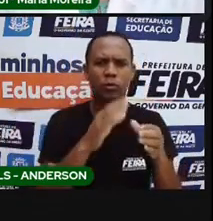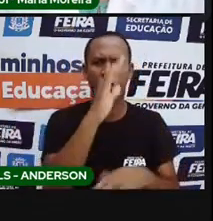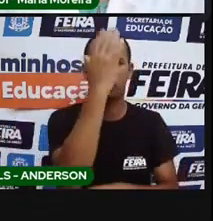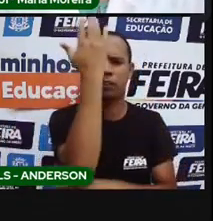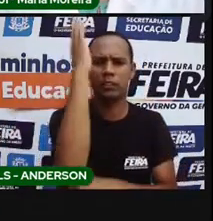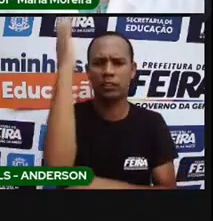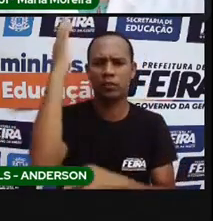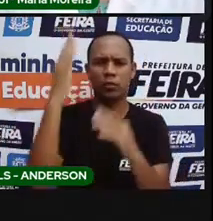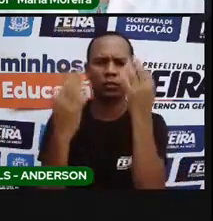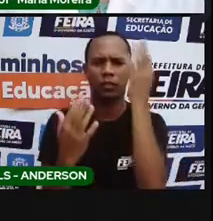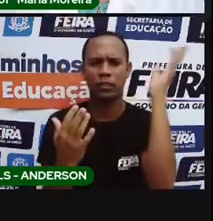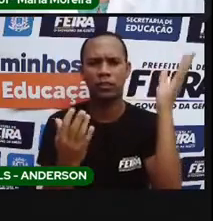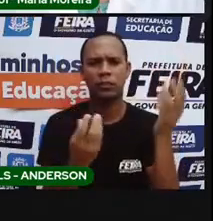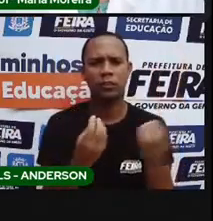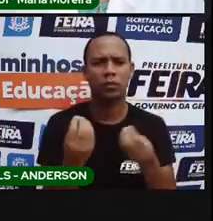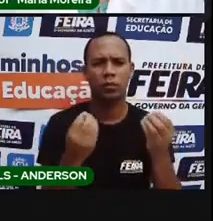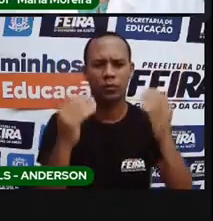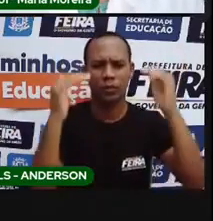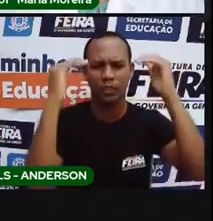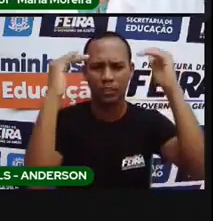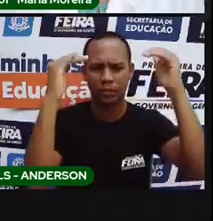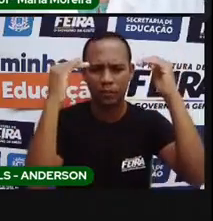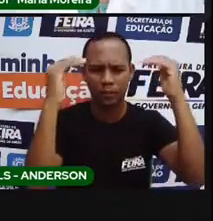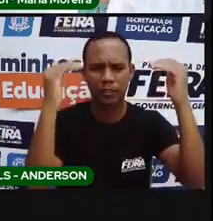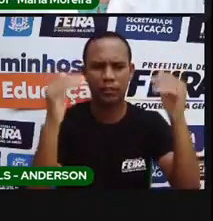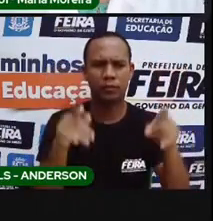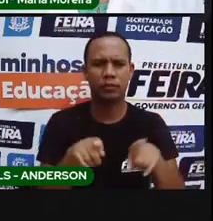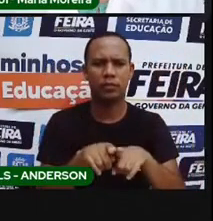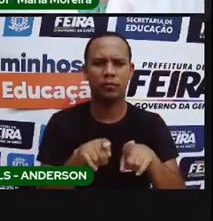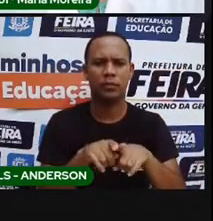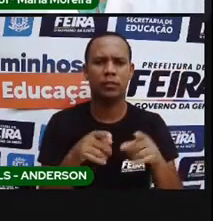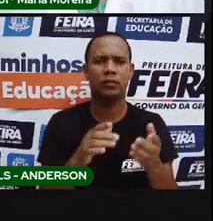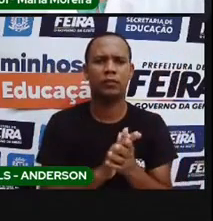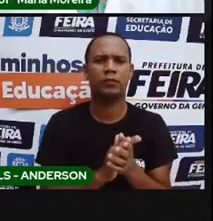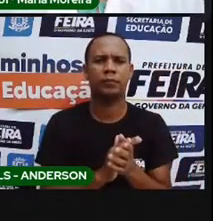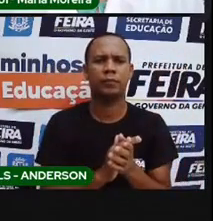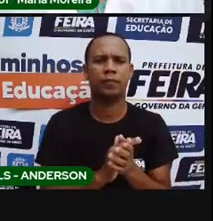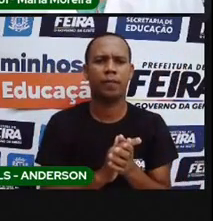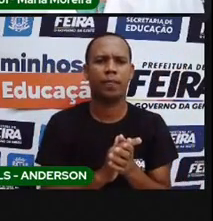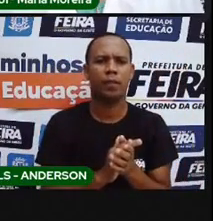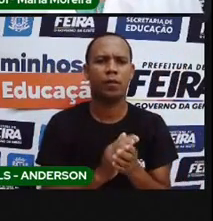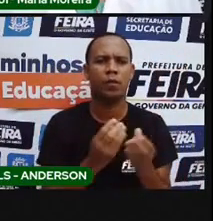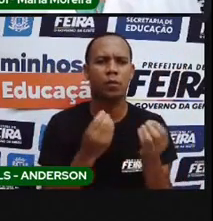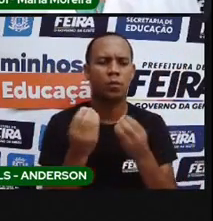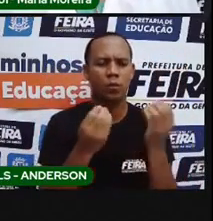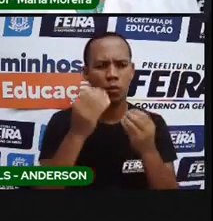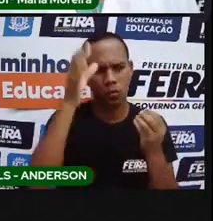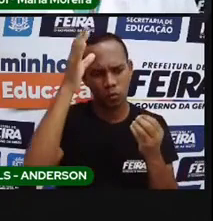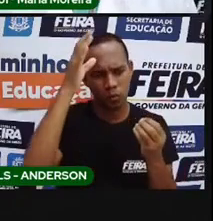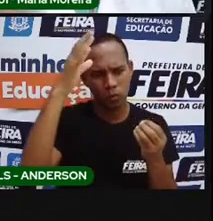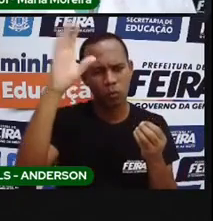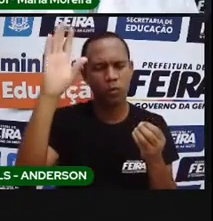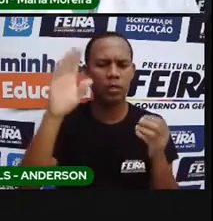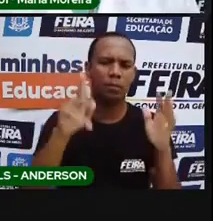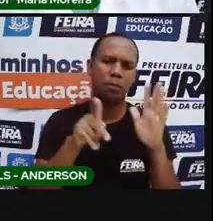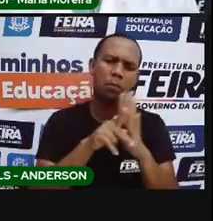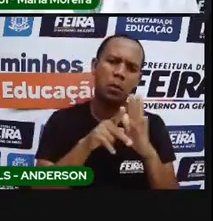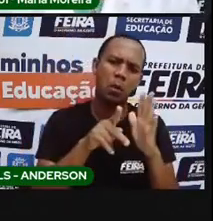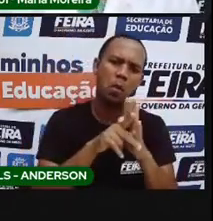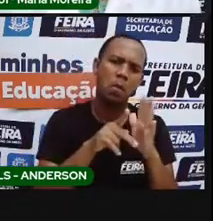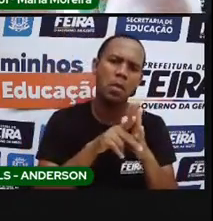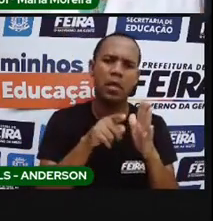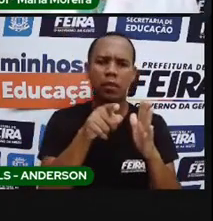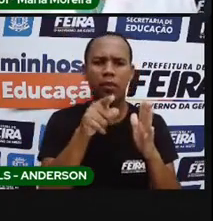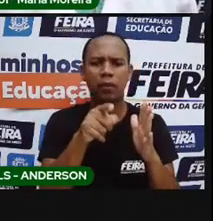e do respeito que eles têm. Na verdade, os ritos religiosos estão atrelados, na verdade,